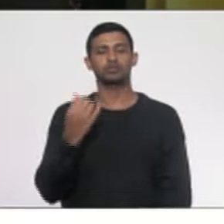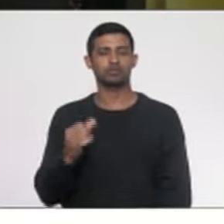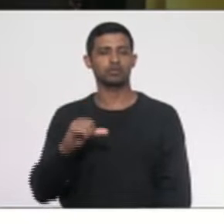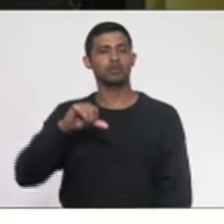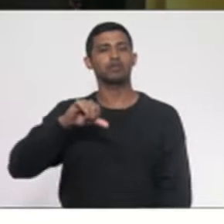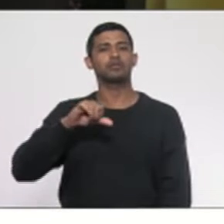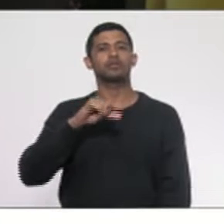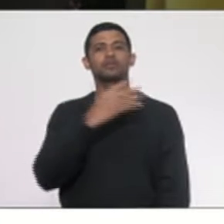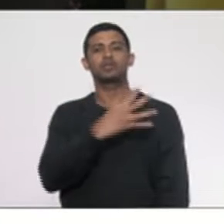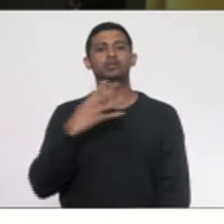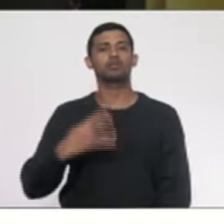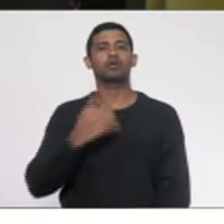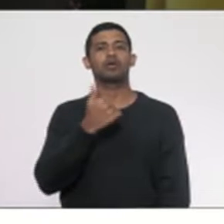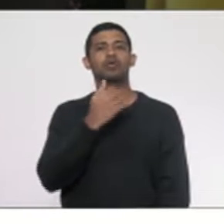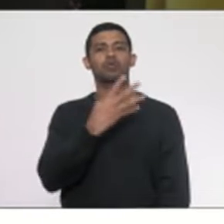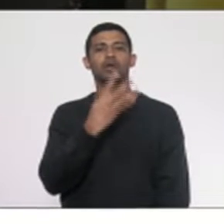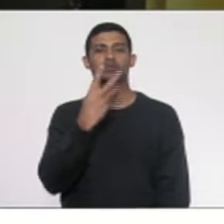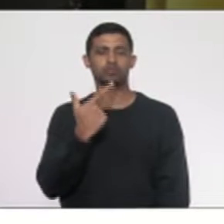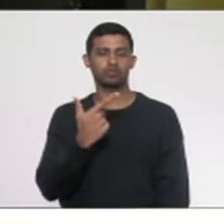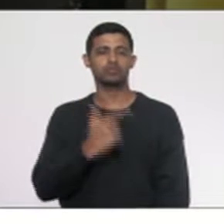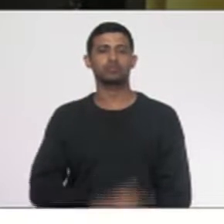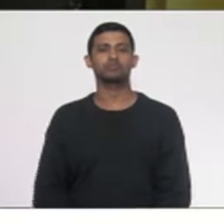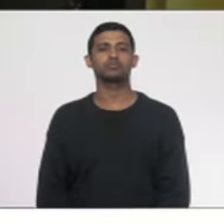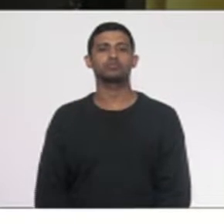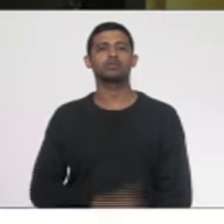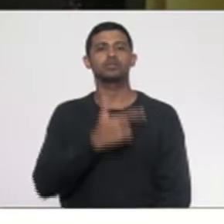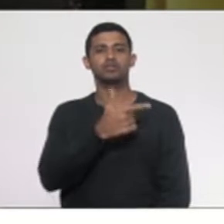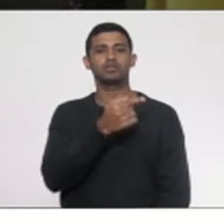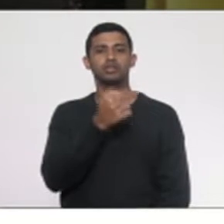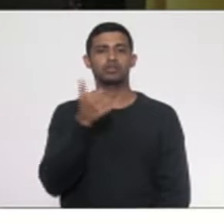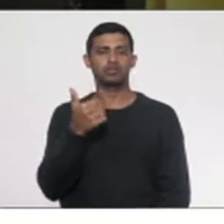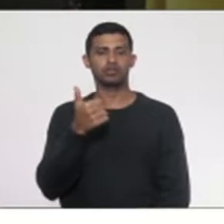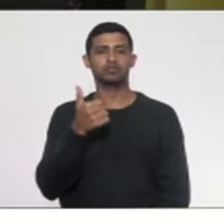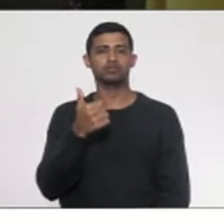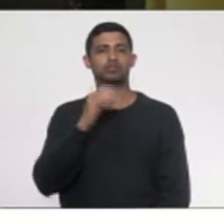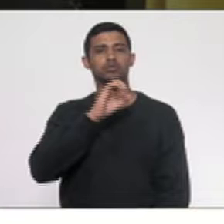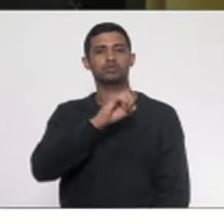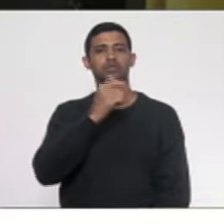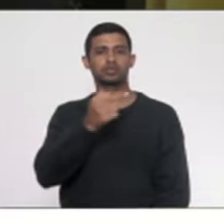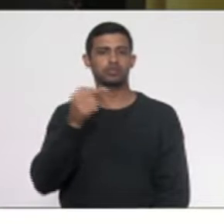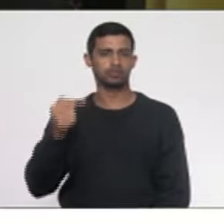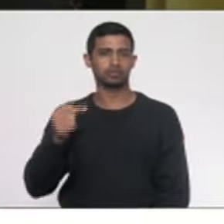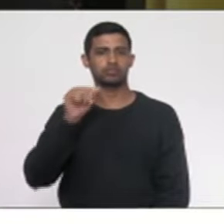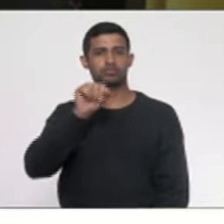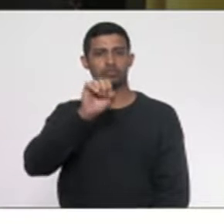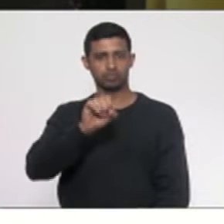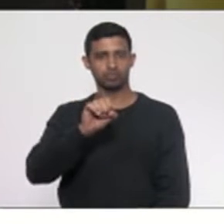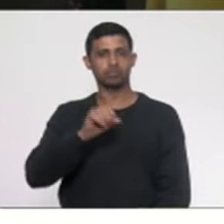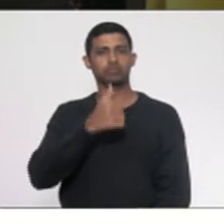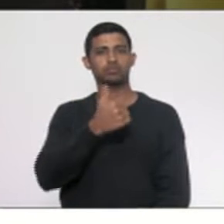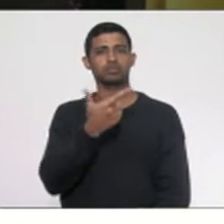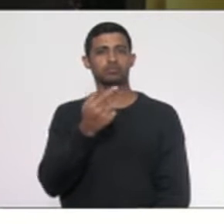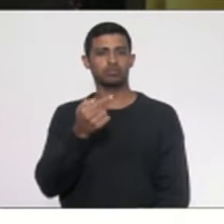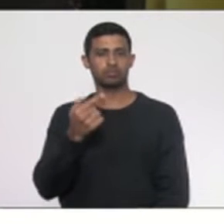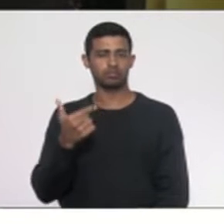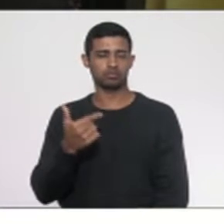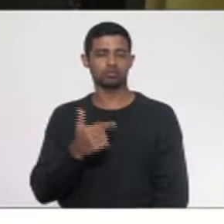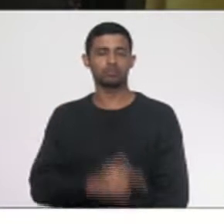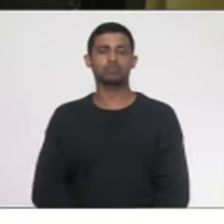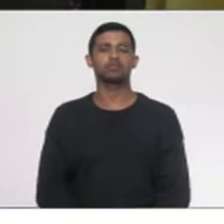79, 142, 71, 077, 80,